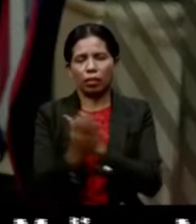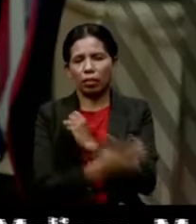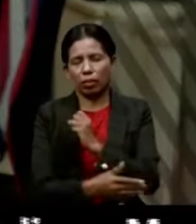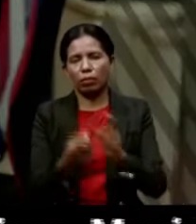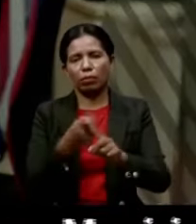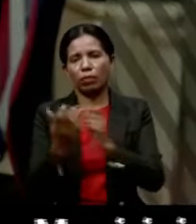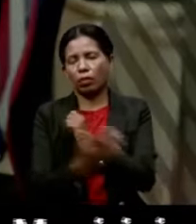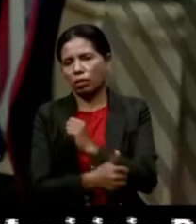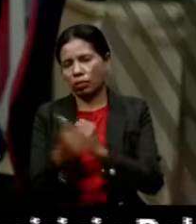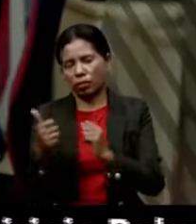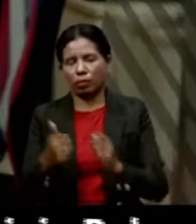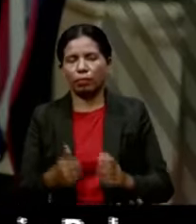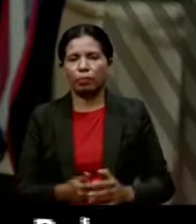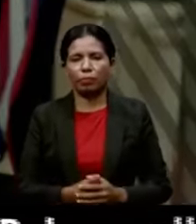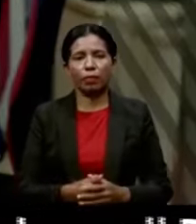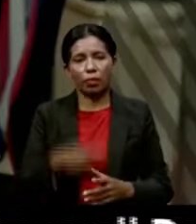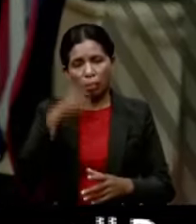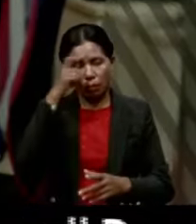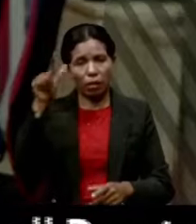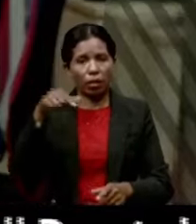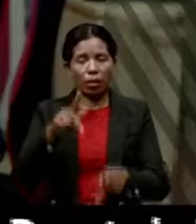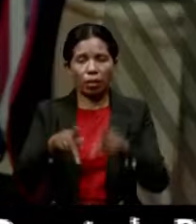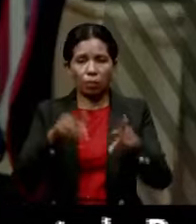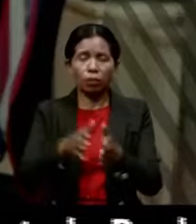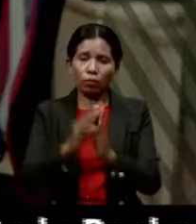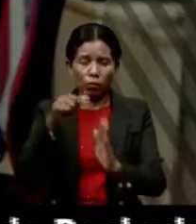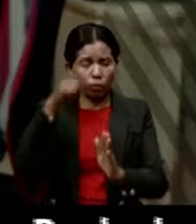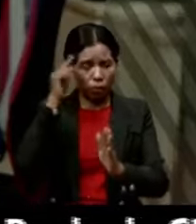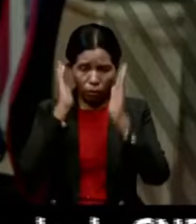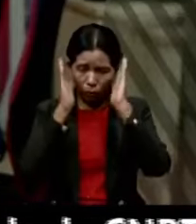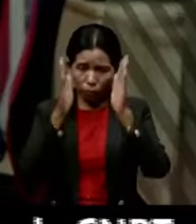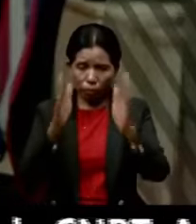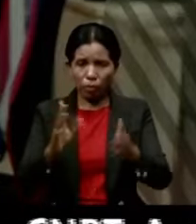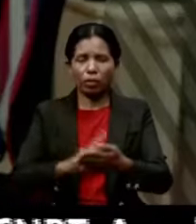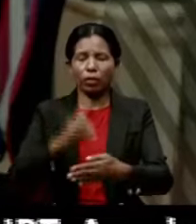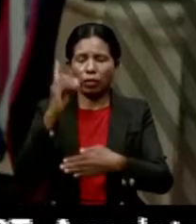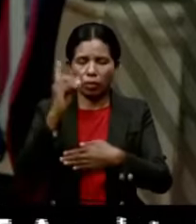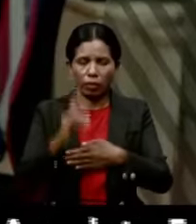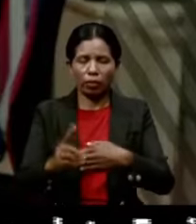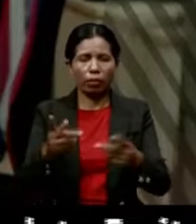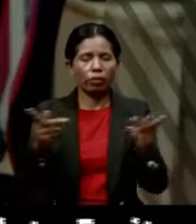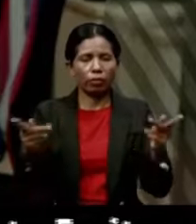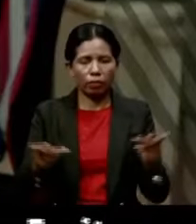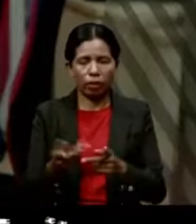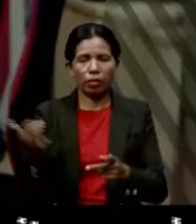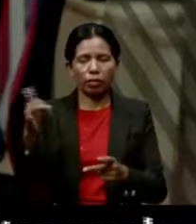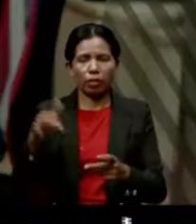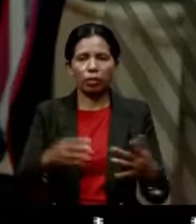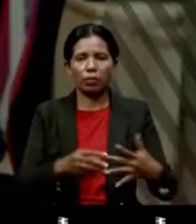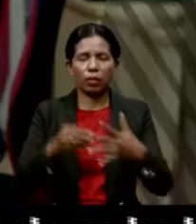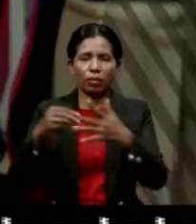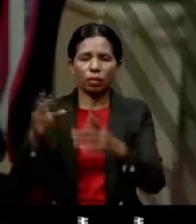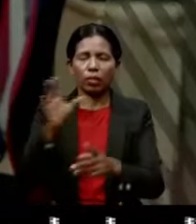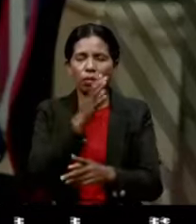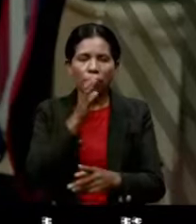importador sira tamba ne comunidade russo governo a total atenção máximo ori desenvolve área produtiva sira liu liu área